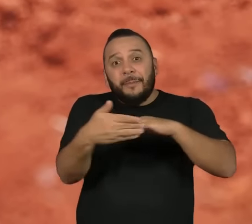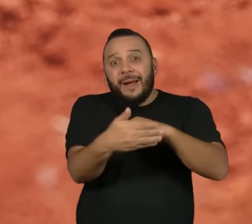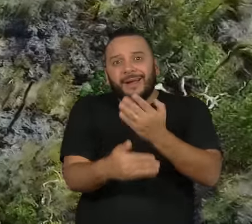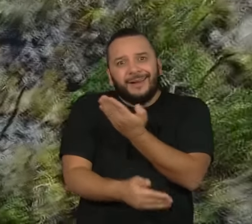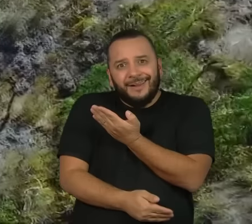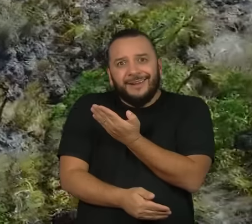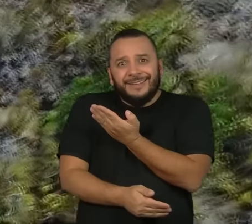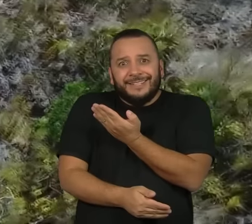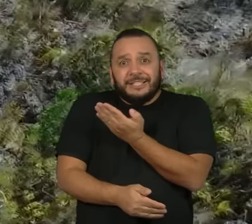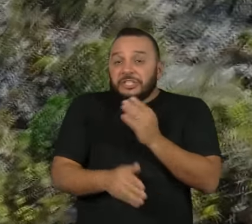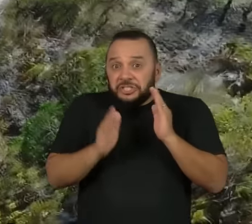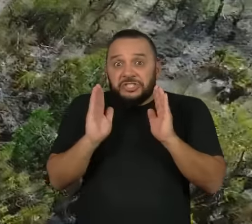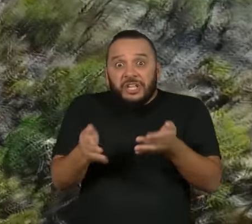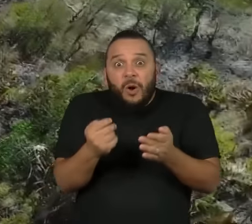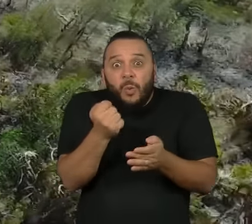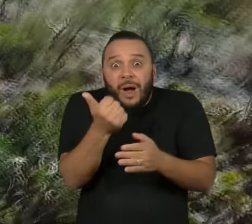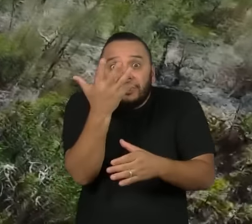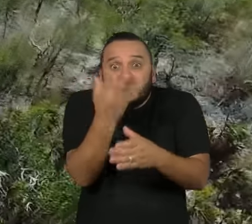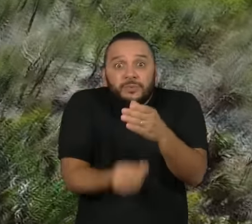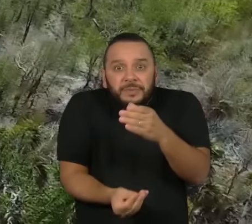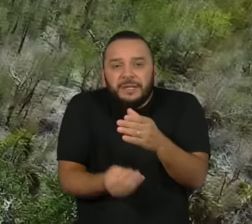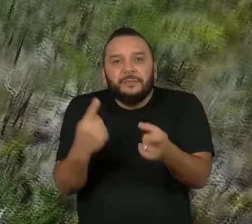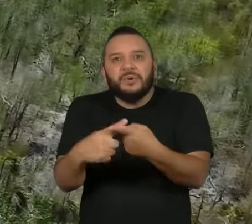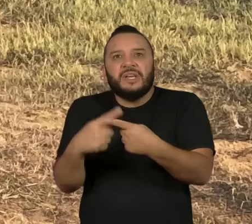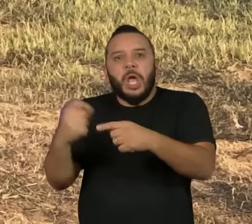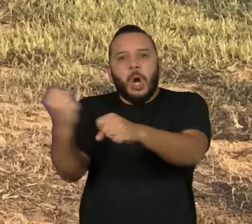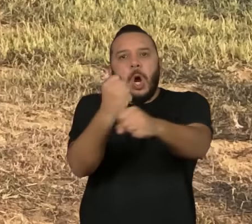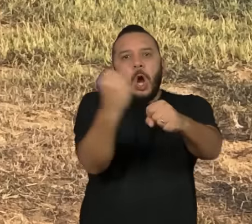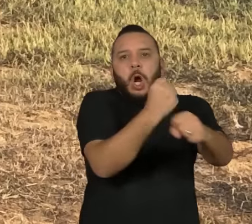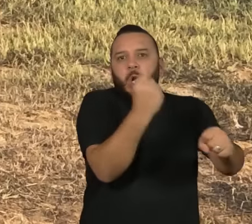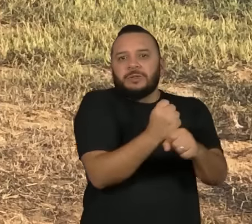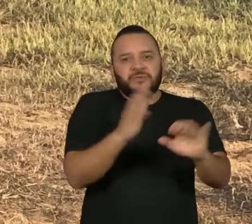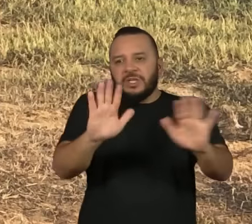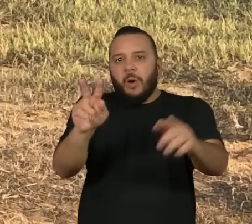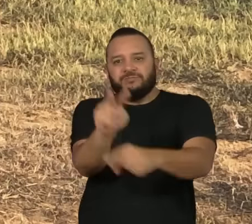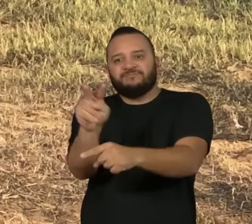que as fotos que estão aqui podem também ocasionar.